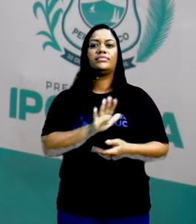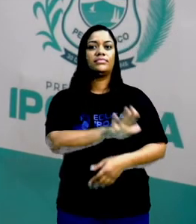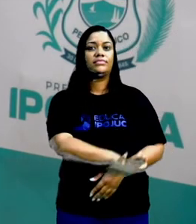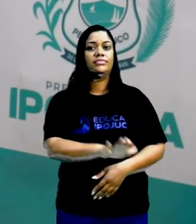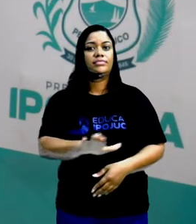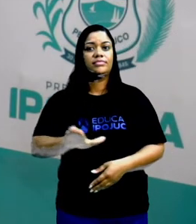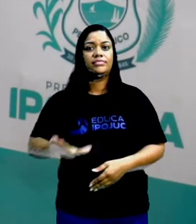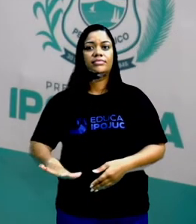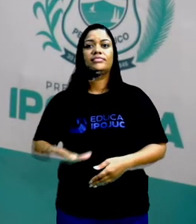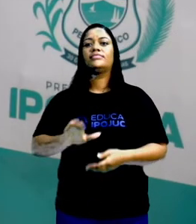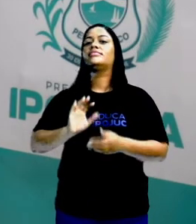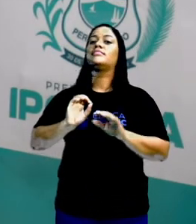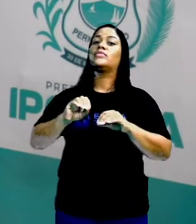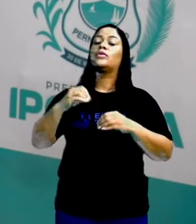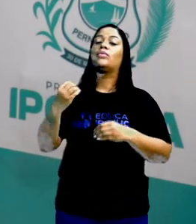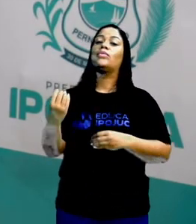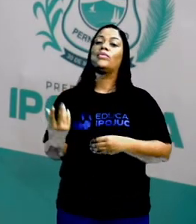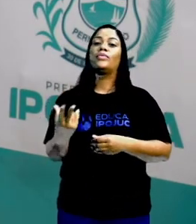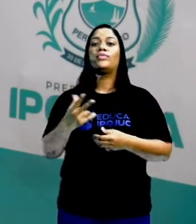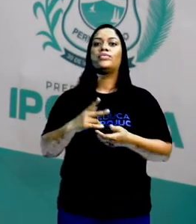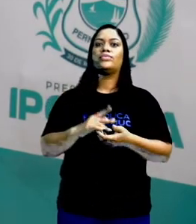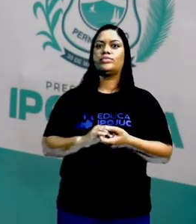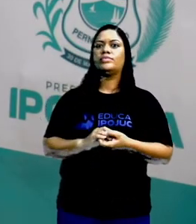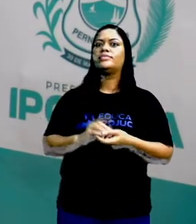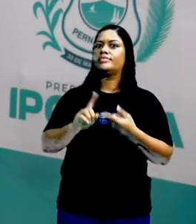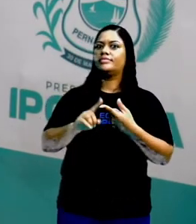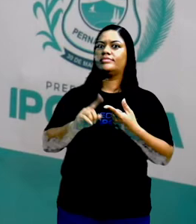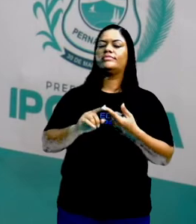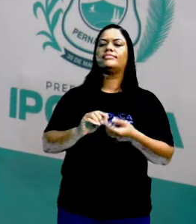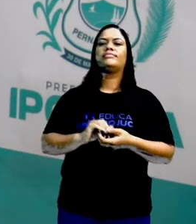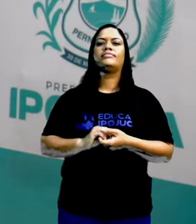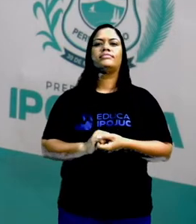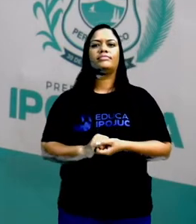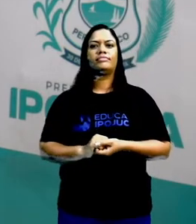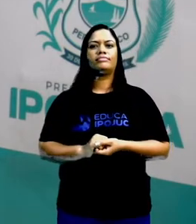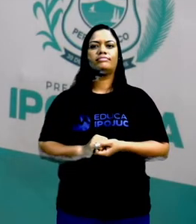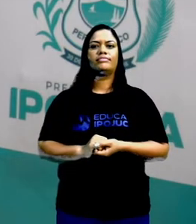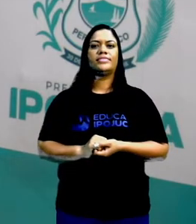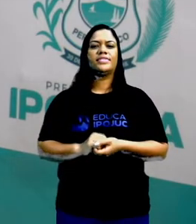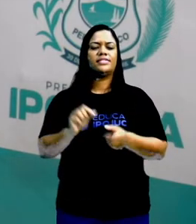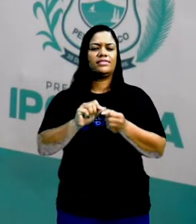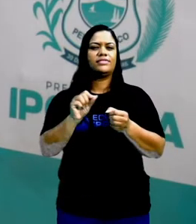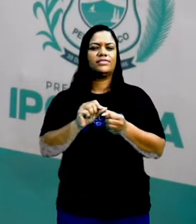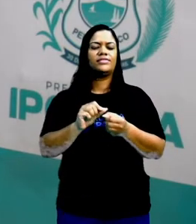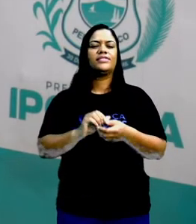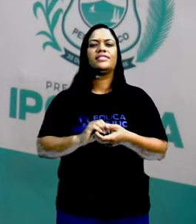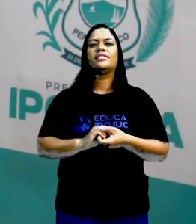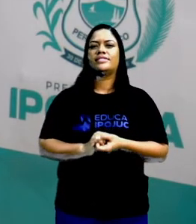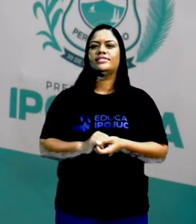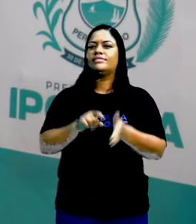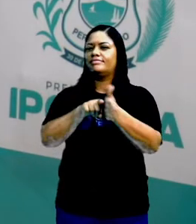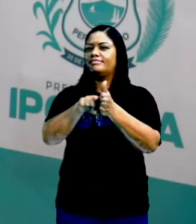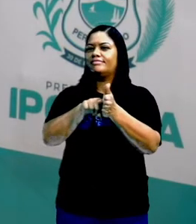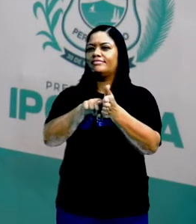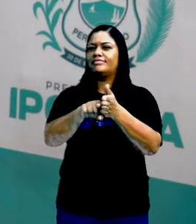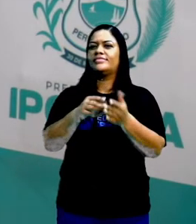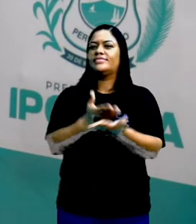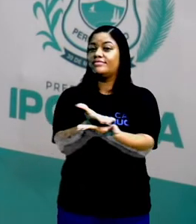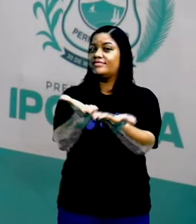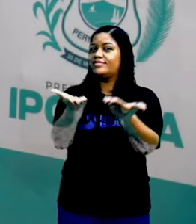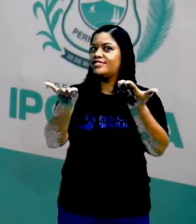da criança ou intelectual e por aí vai, tá? Então faz aí essa pesquisa e aí